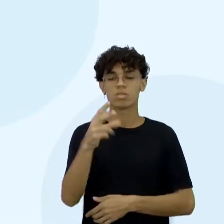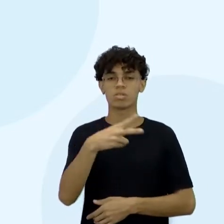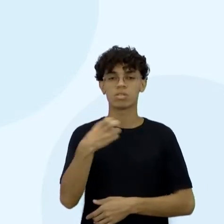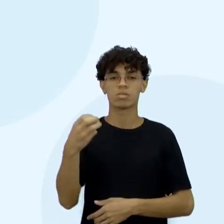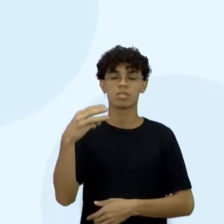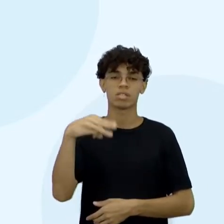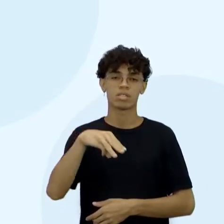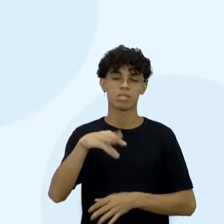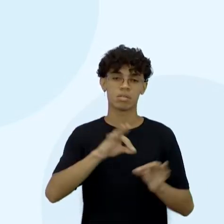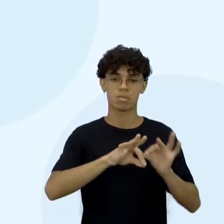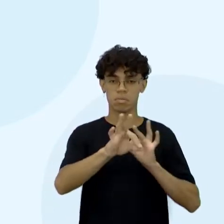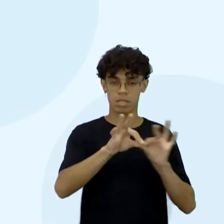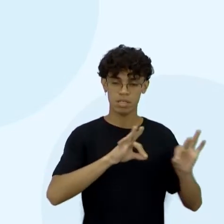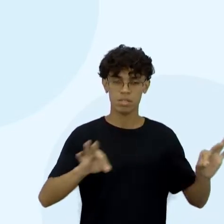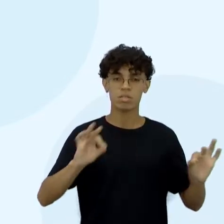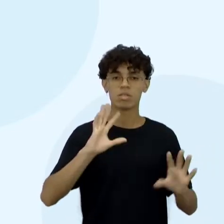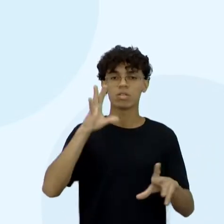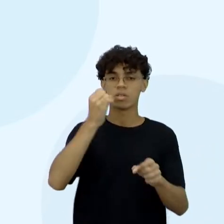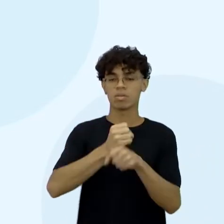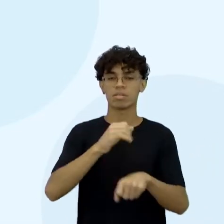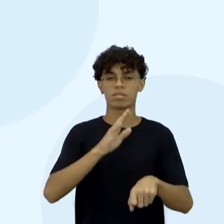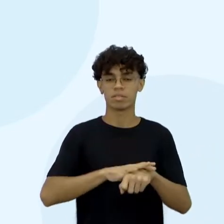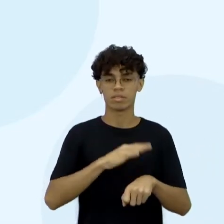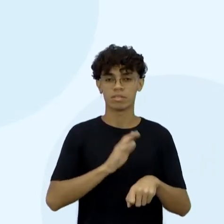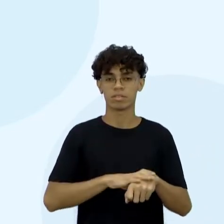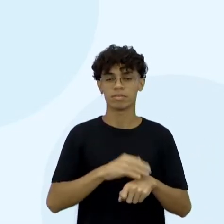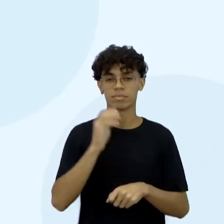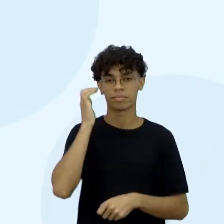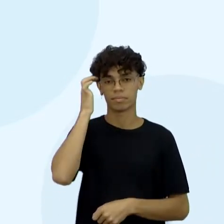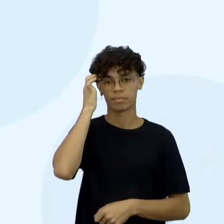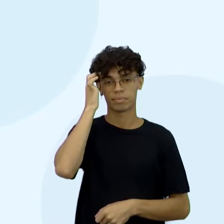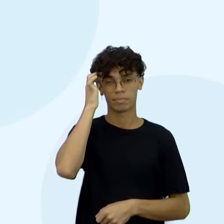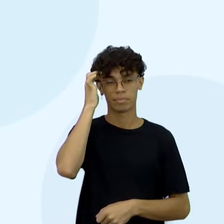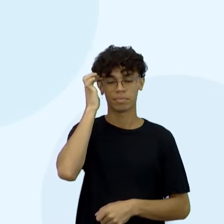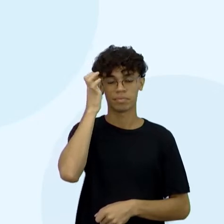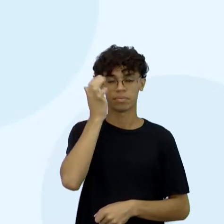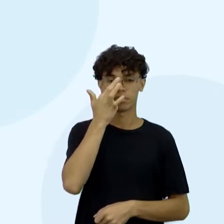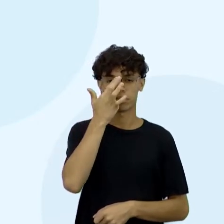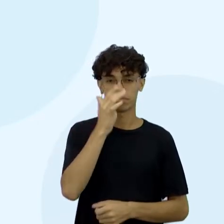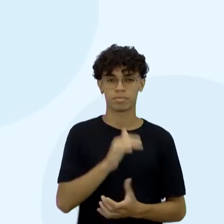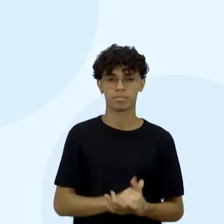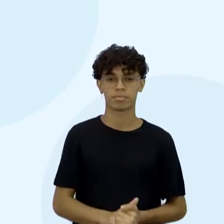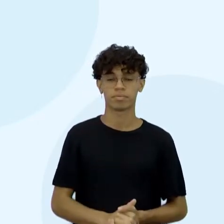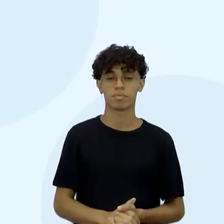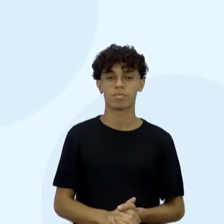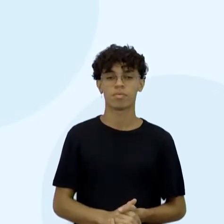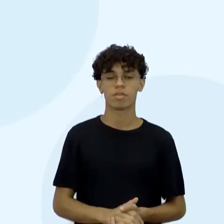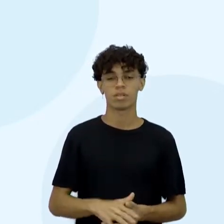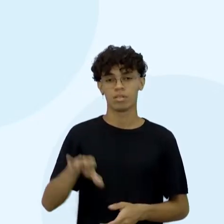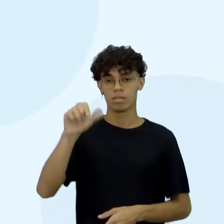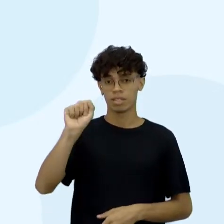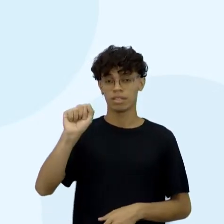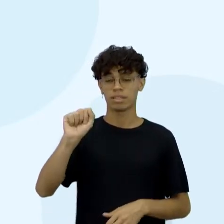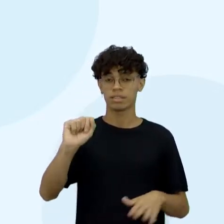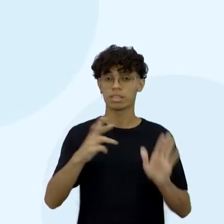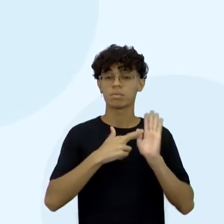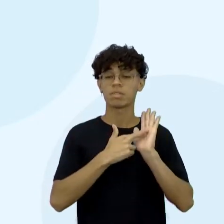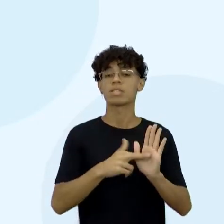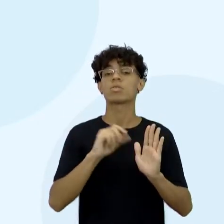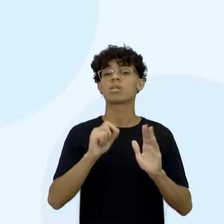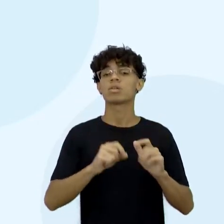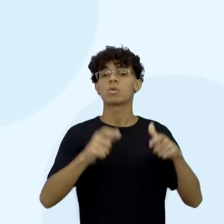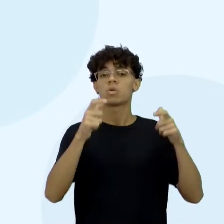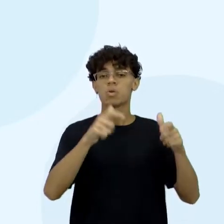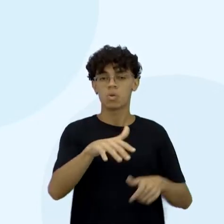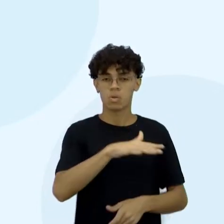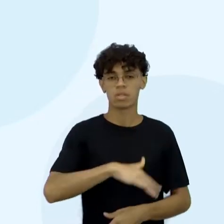eixos, que é uma coisa que a gente está fazendo ao longo de todo o componente aí, a gente sabe que a área representa o espaço, né? Foi daí que a gente